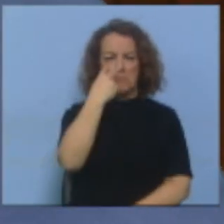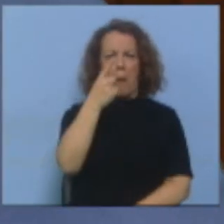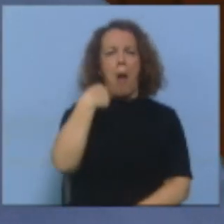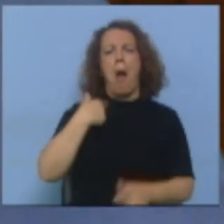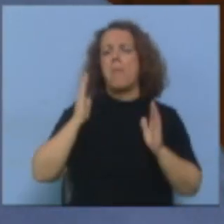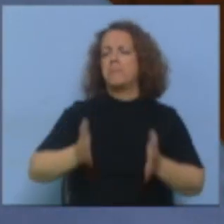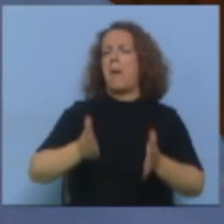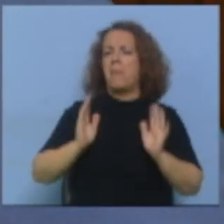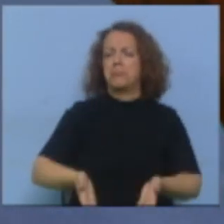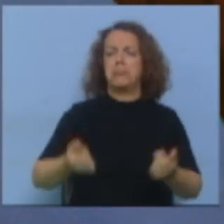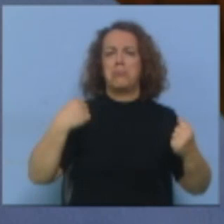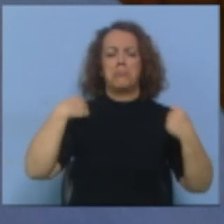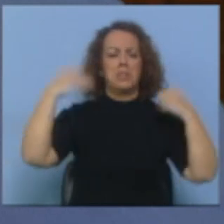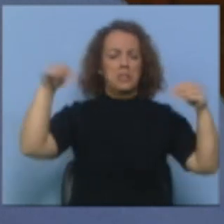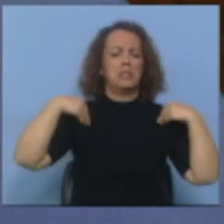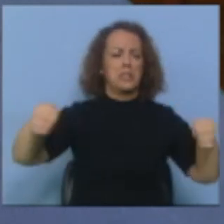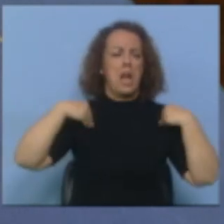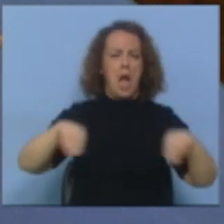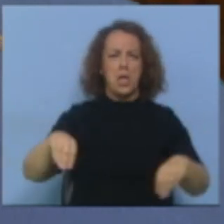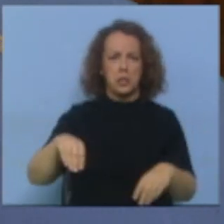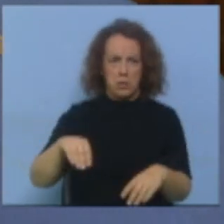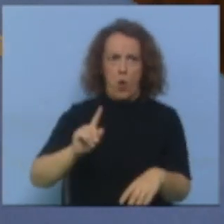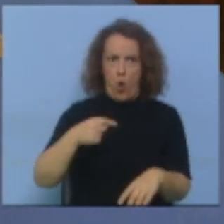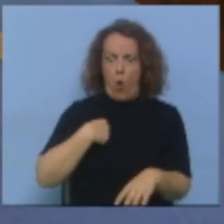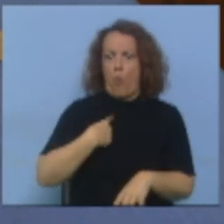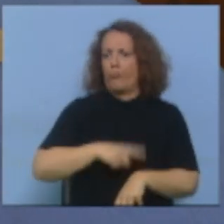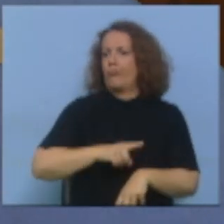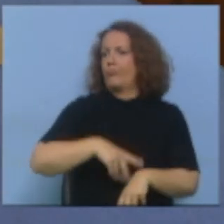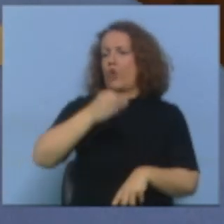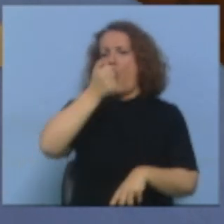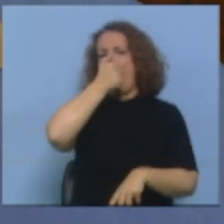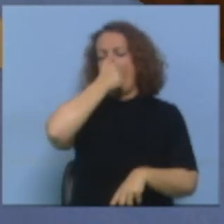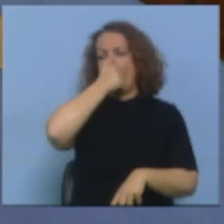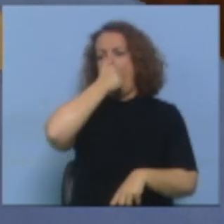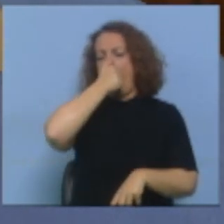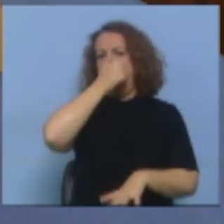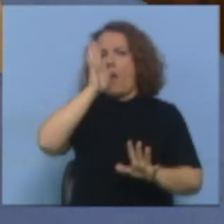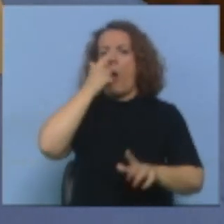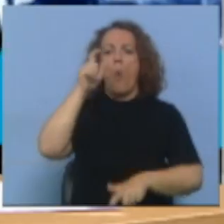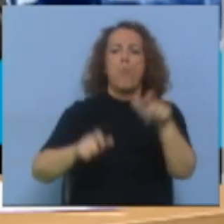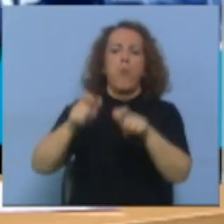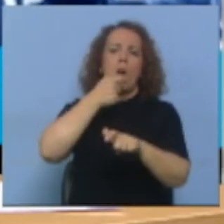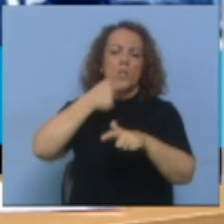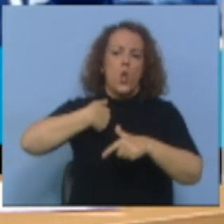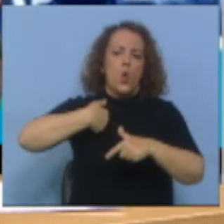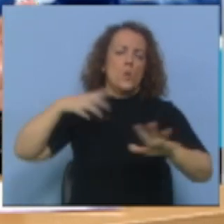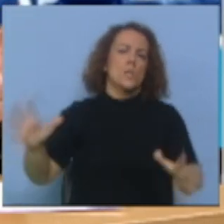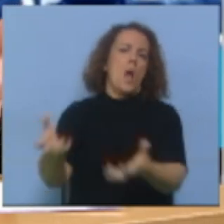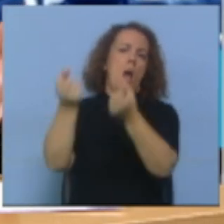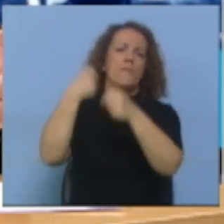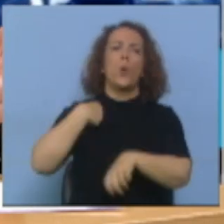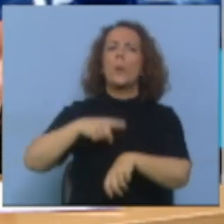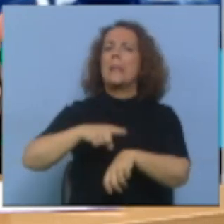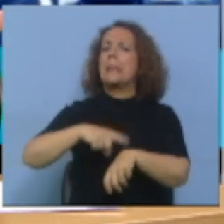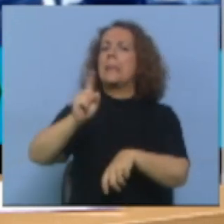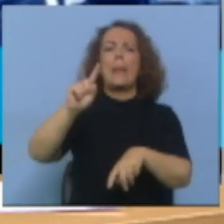desnecessária. Isso é para quem tem tempo. Eu sou uma pessoa muito ocupada, a salvação deste povo depende de mim, eu não tenho tempo